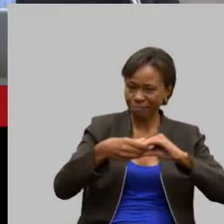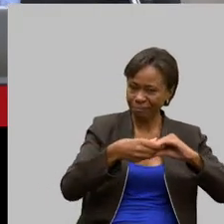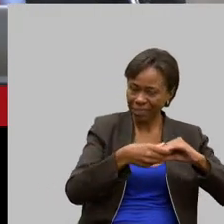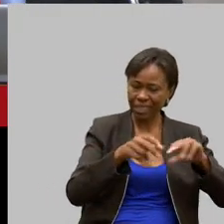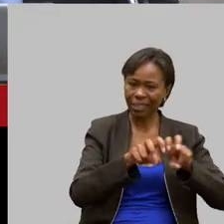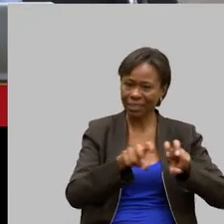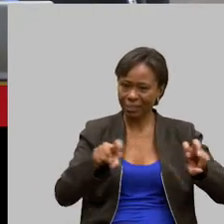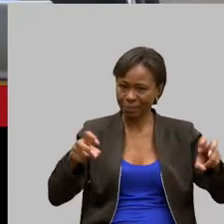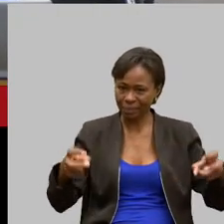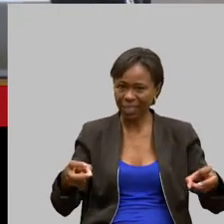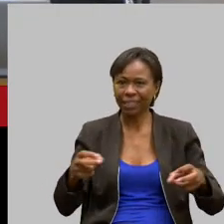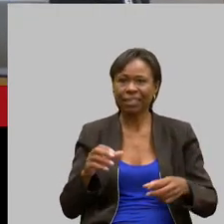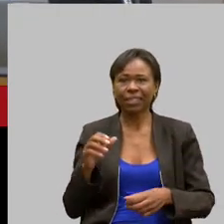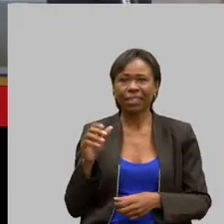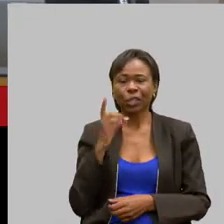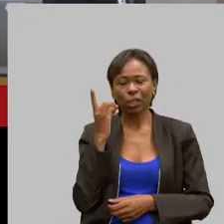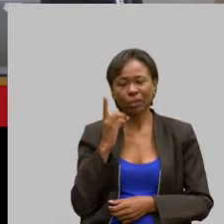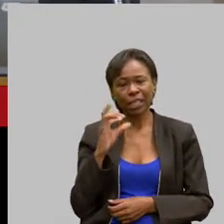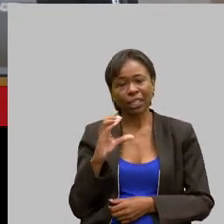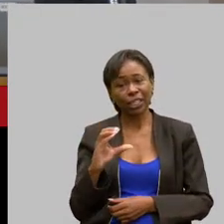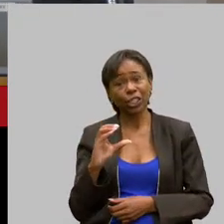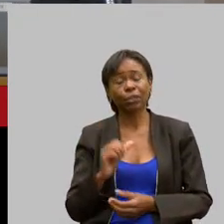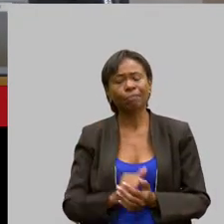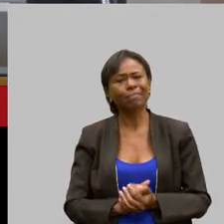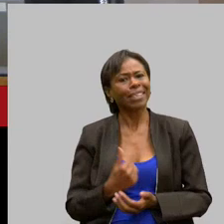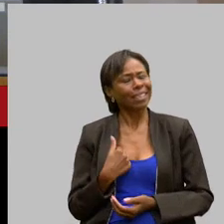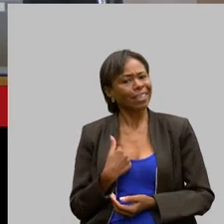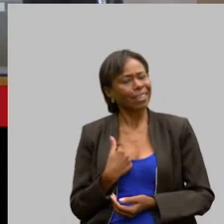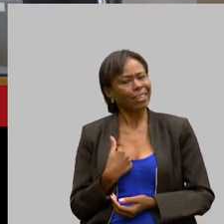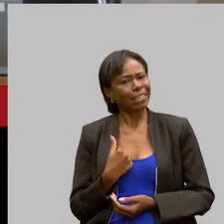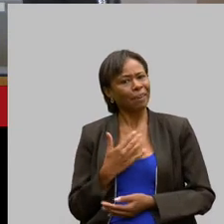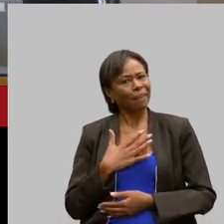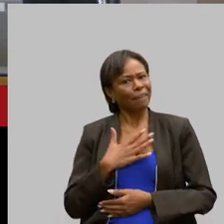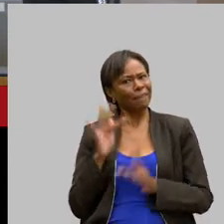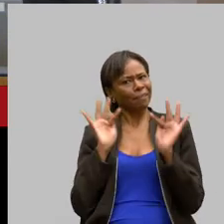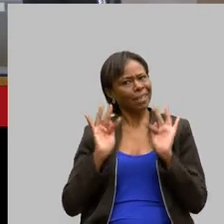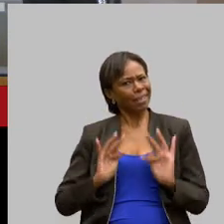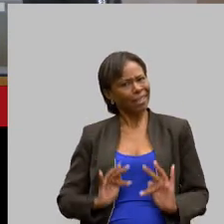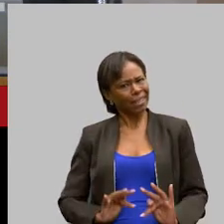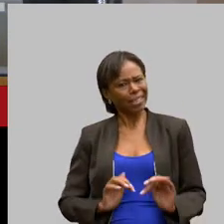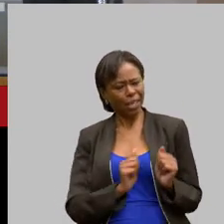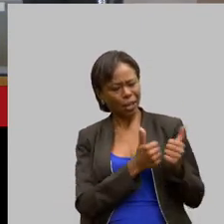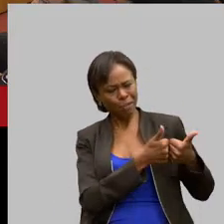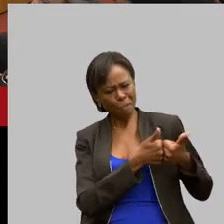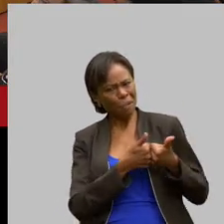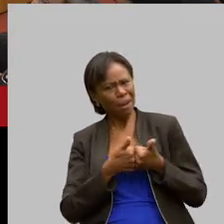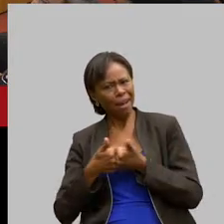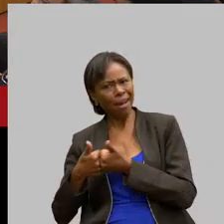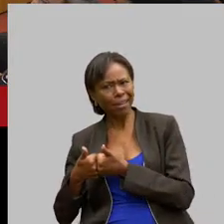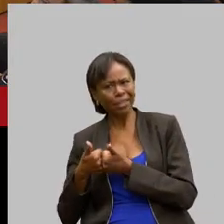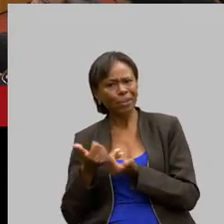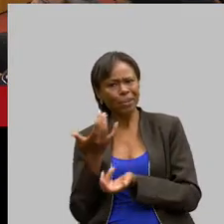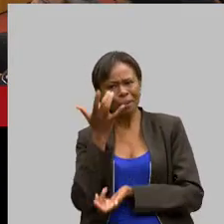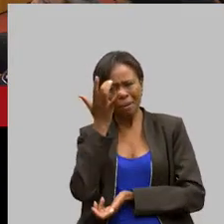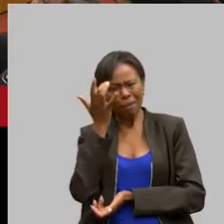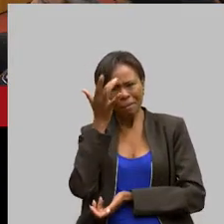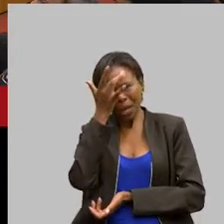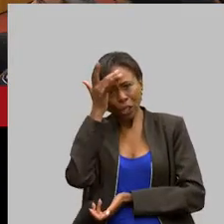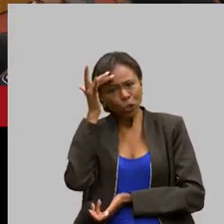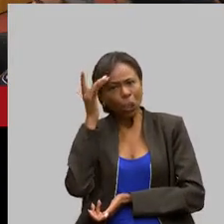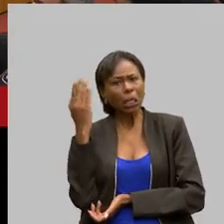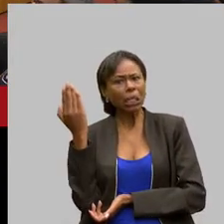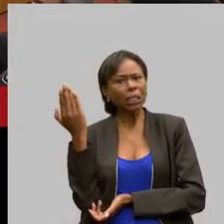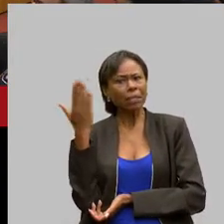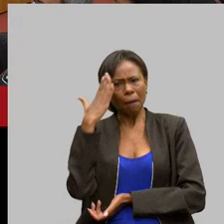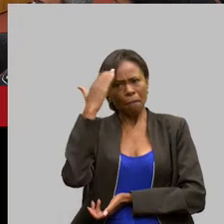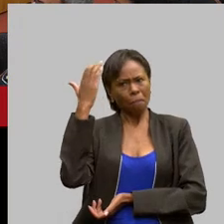do deputado Cristiano fico lisongeado em est ao lado de tantas pessoas aqui grandes eh no assunto eu